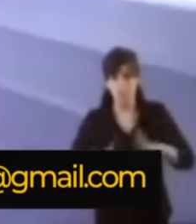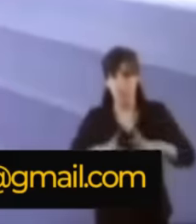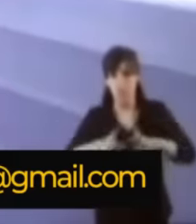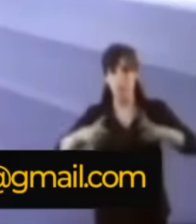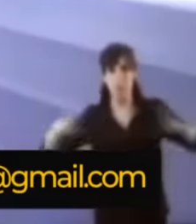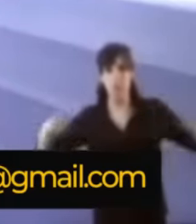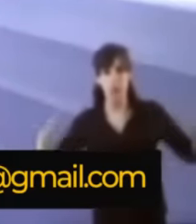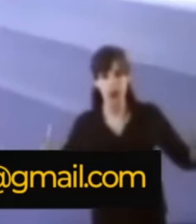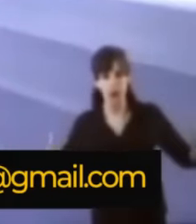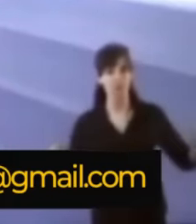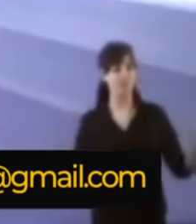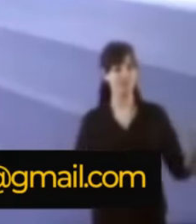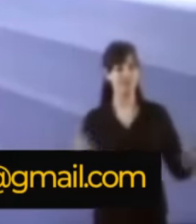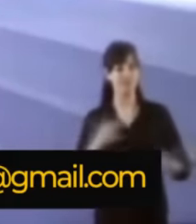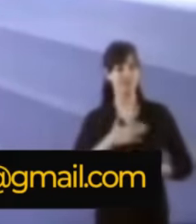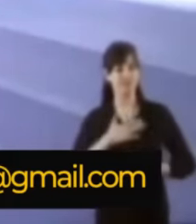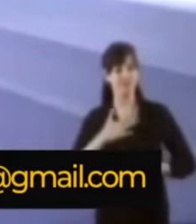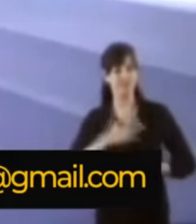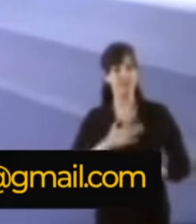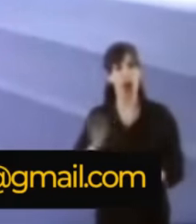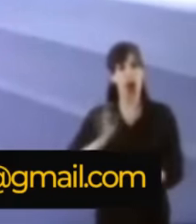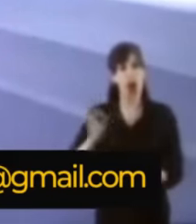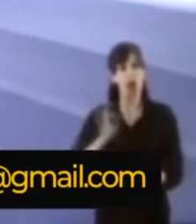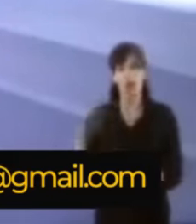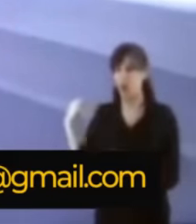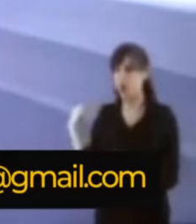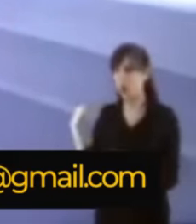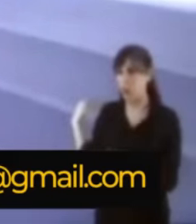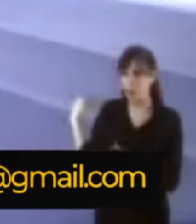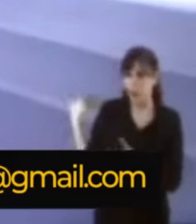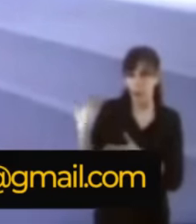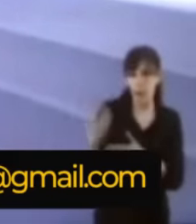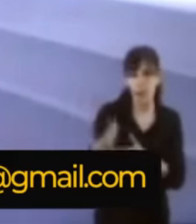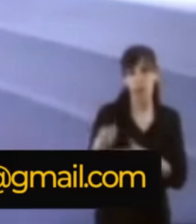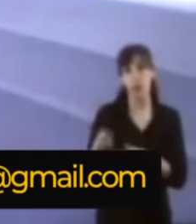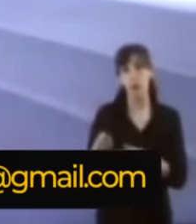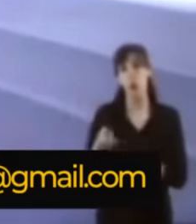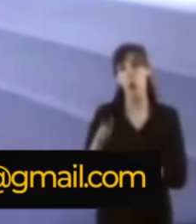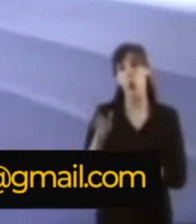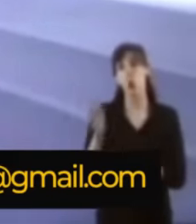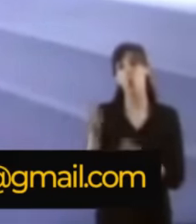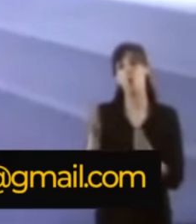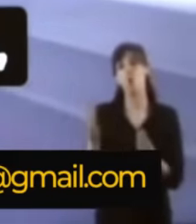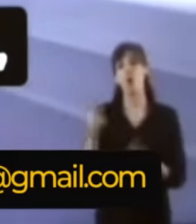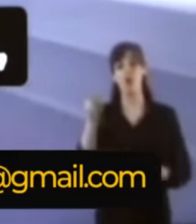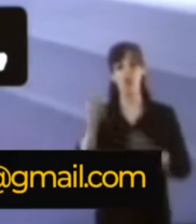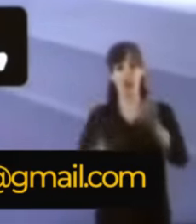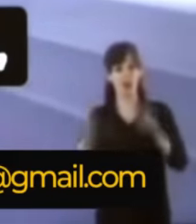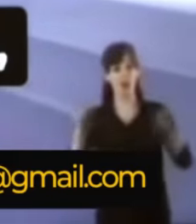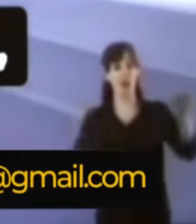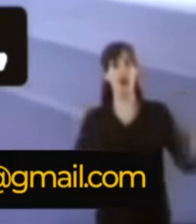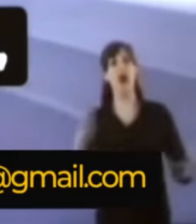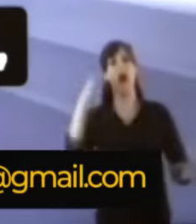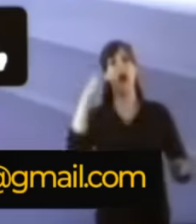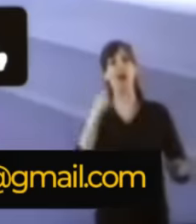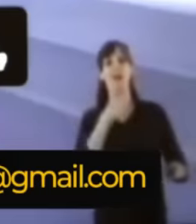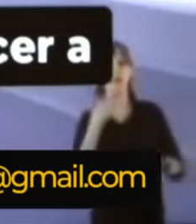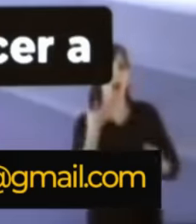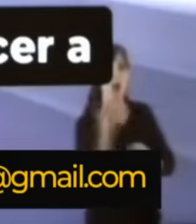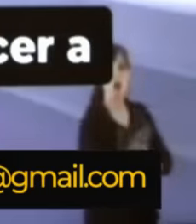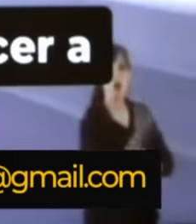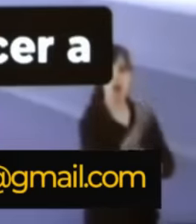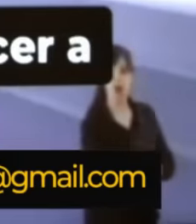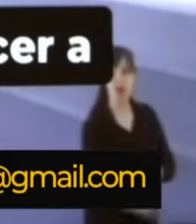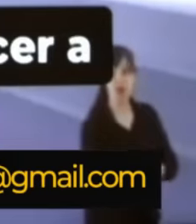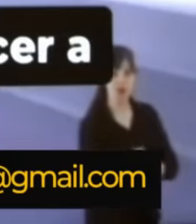Lamentavelmente, infelizmente, nas últimas décadas, motivado por alguns desejos bem próximos e outro